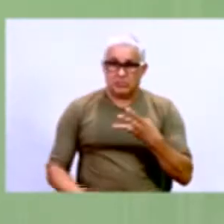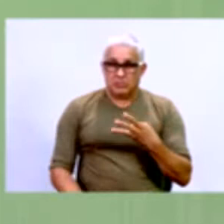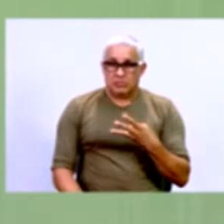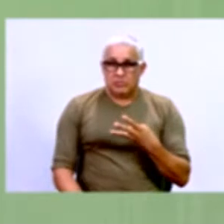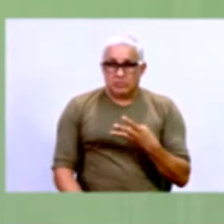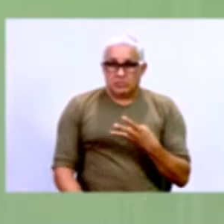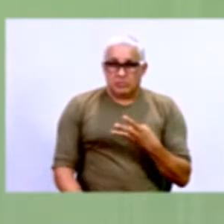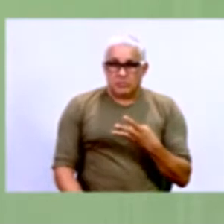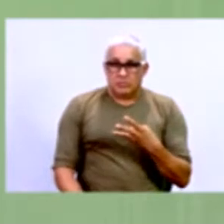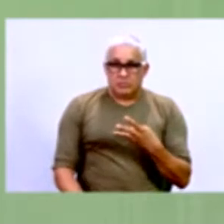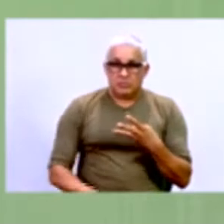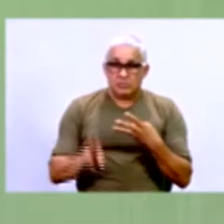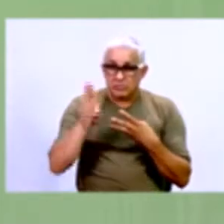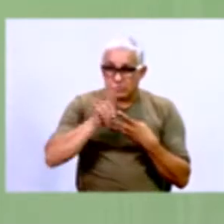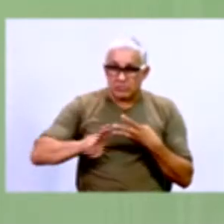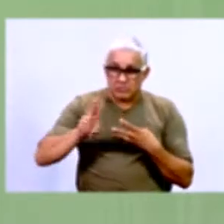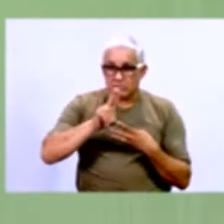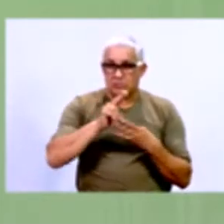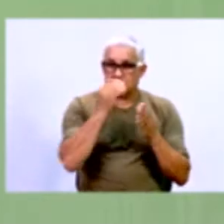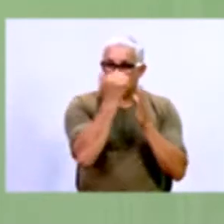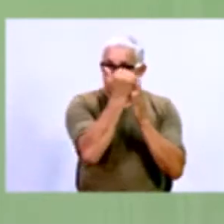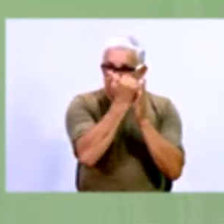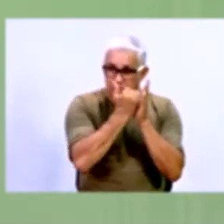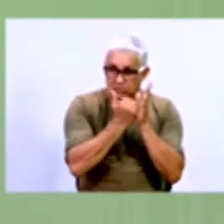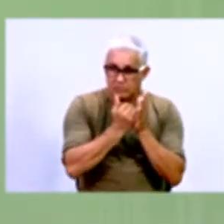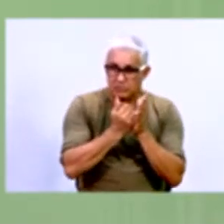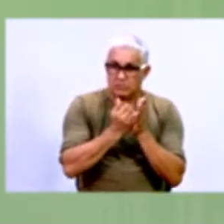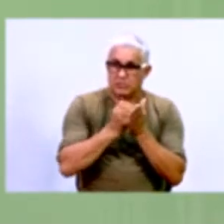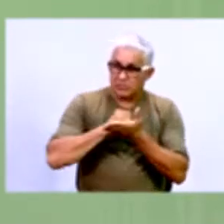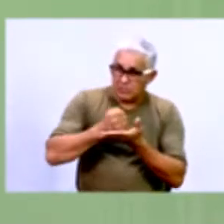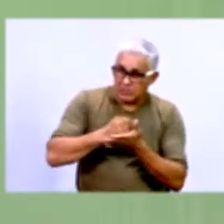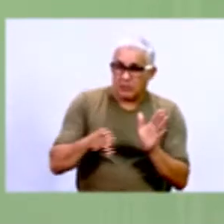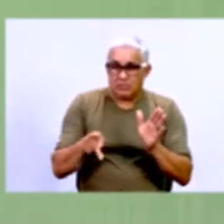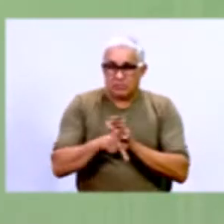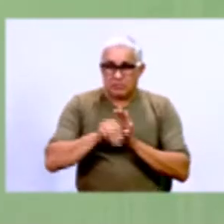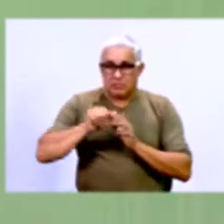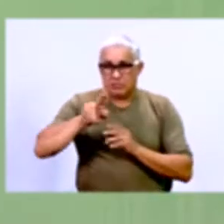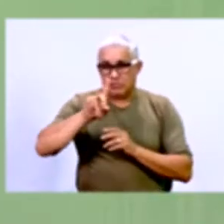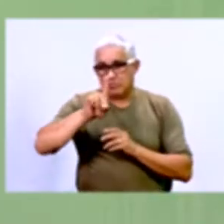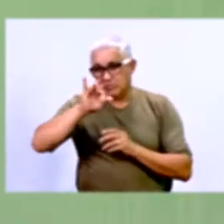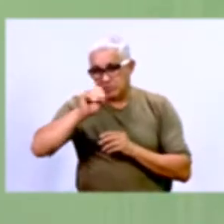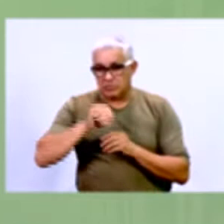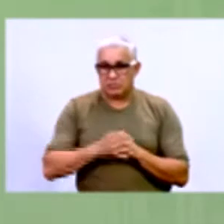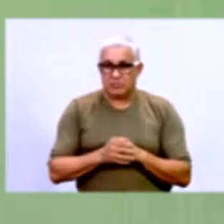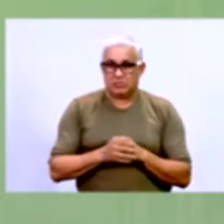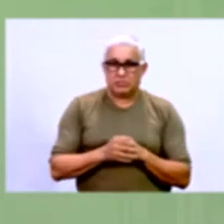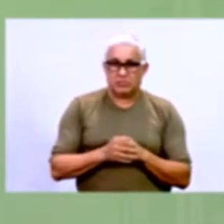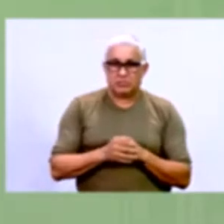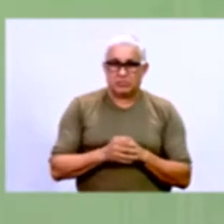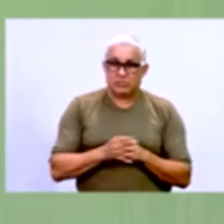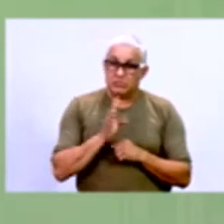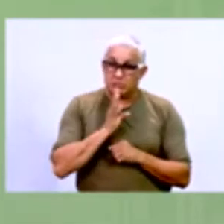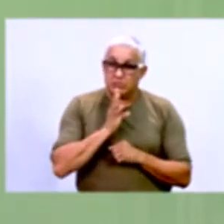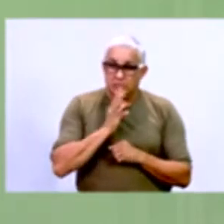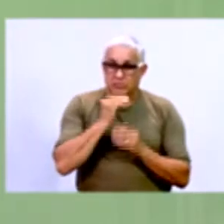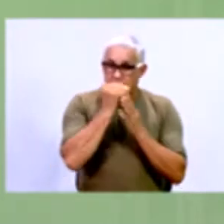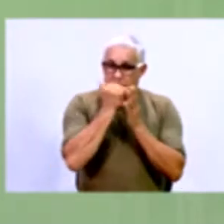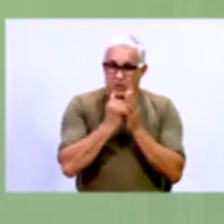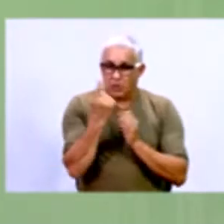teleaula é utilizar um software para manipulação de áudio. Então, nós vamos conhecer, né, um